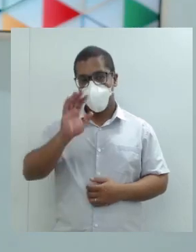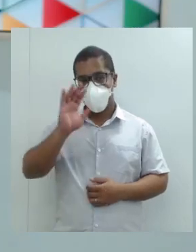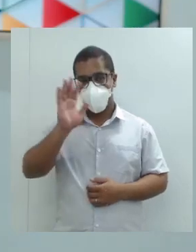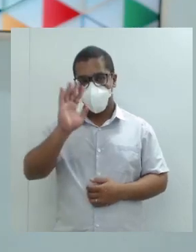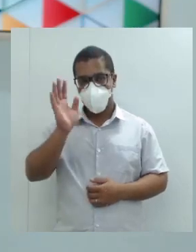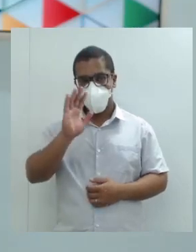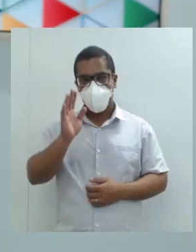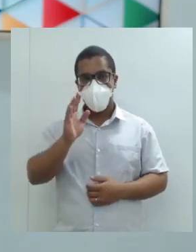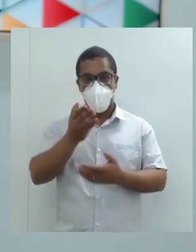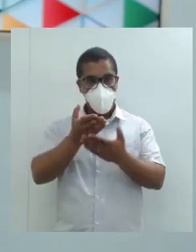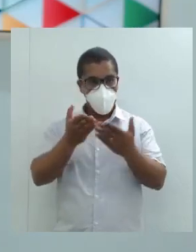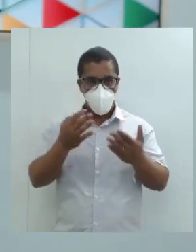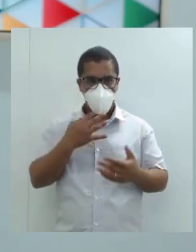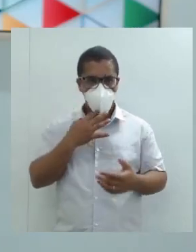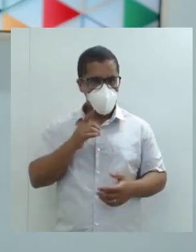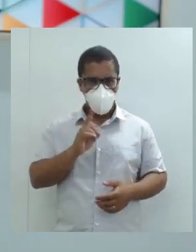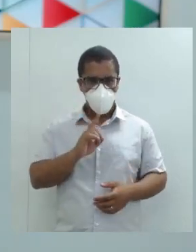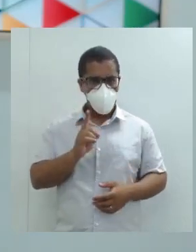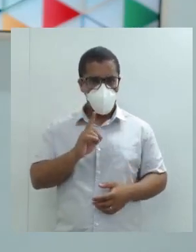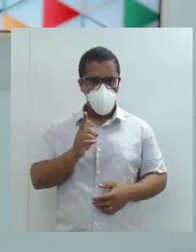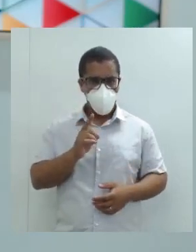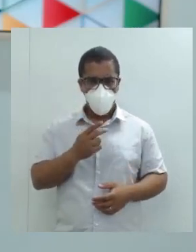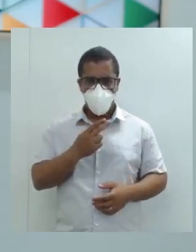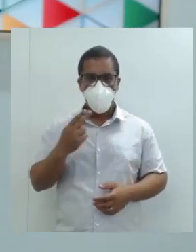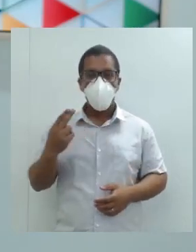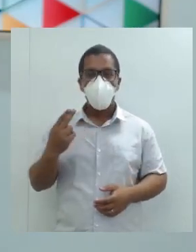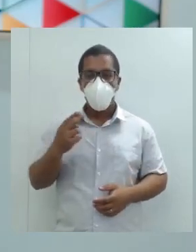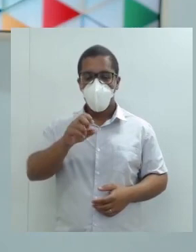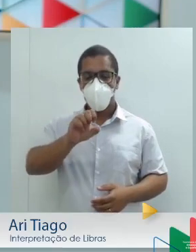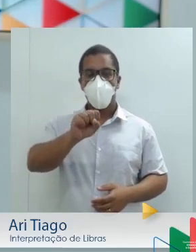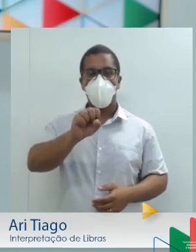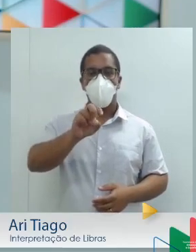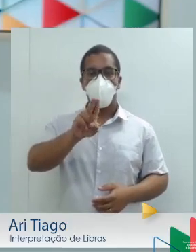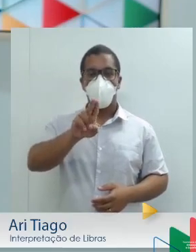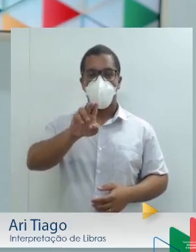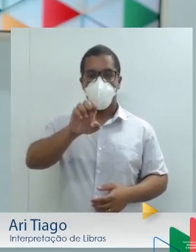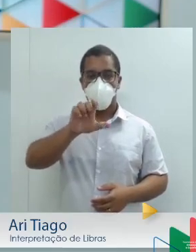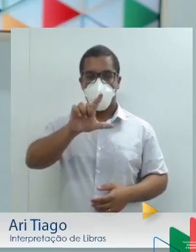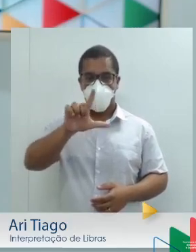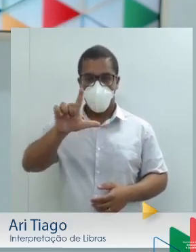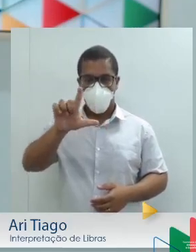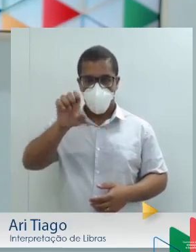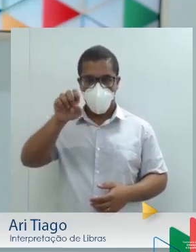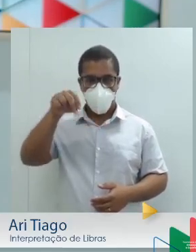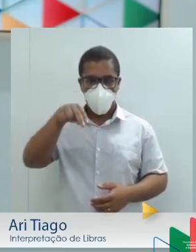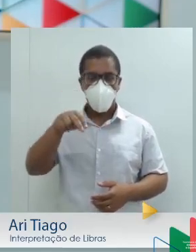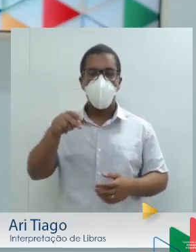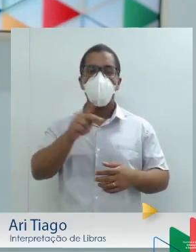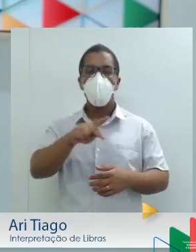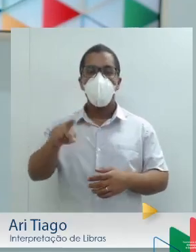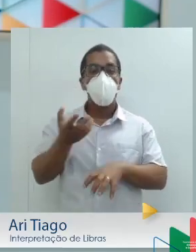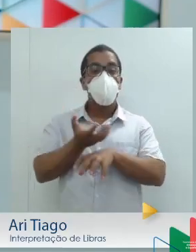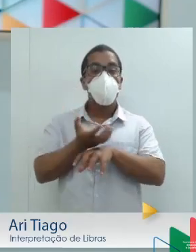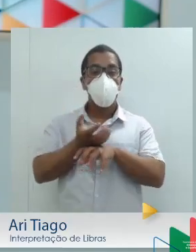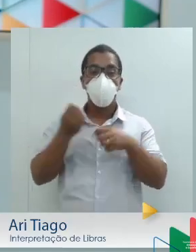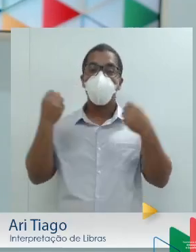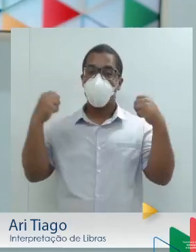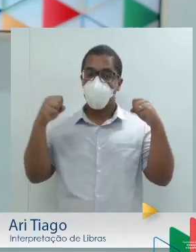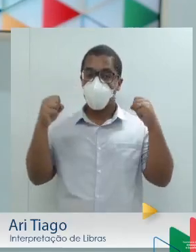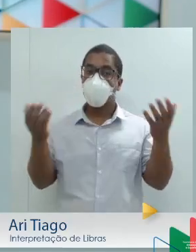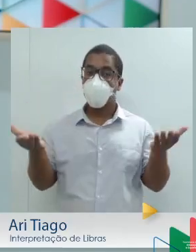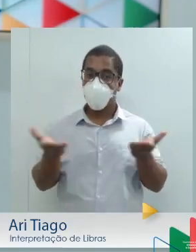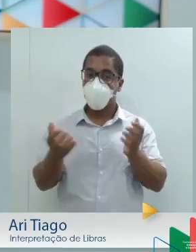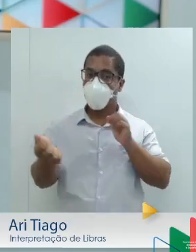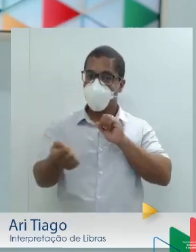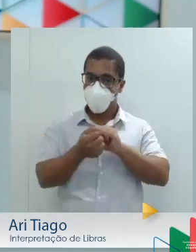Olá! Para quem não me conhece ou quem não lembra do meu nome é Suelen Vanessa, sou professora de Educação Física e estarei com